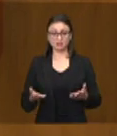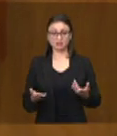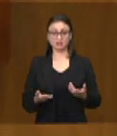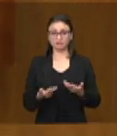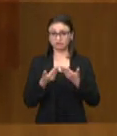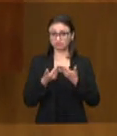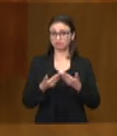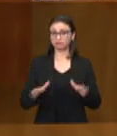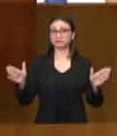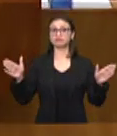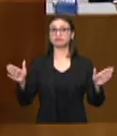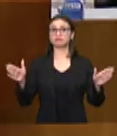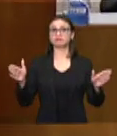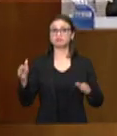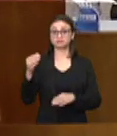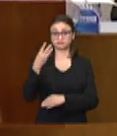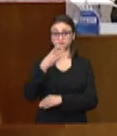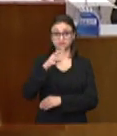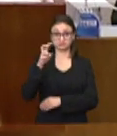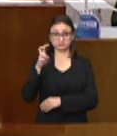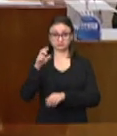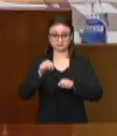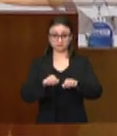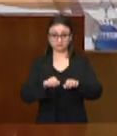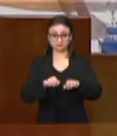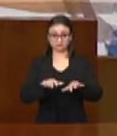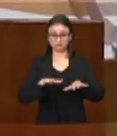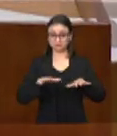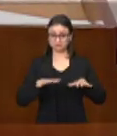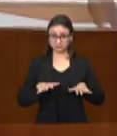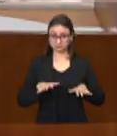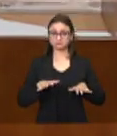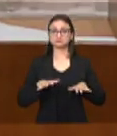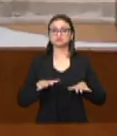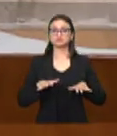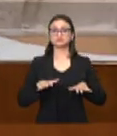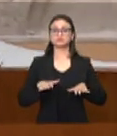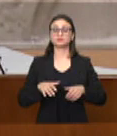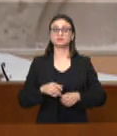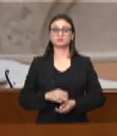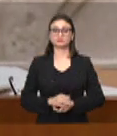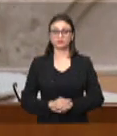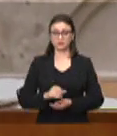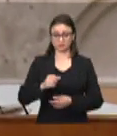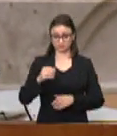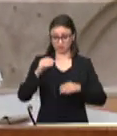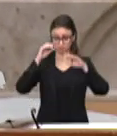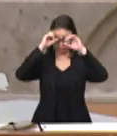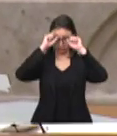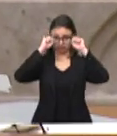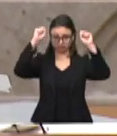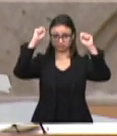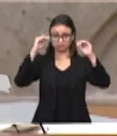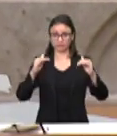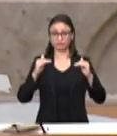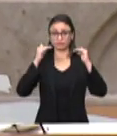aberta a 35ª sessão ordinária do plenário deste Supremo Tribunal